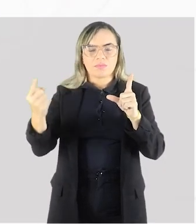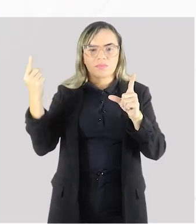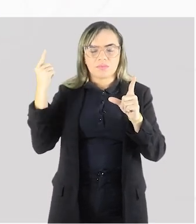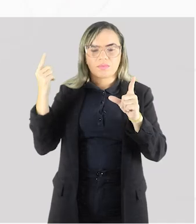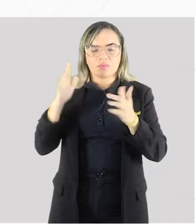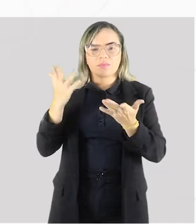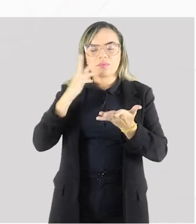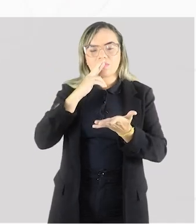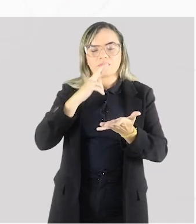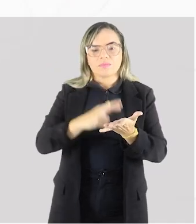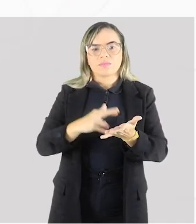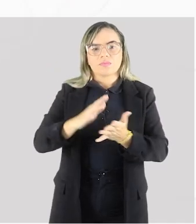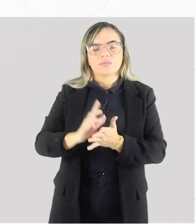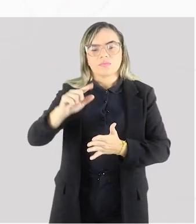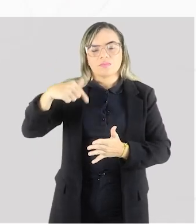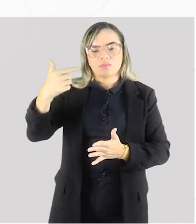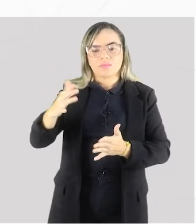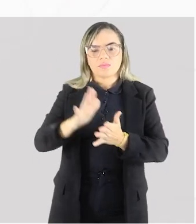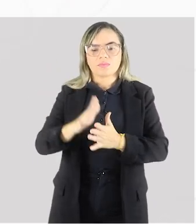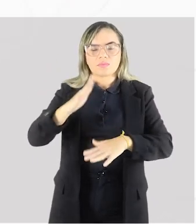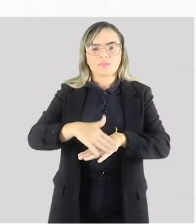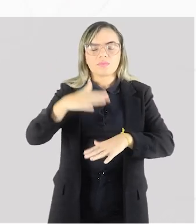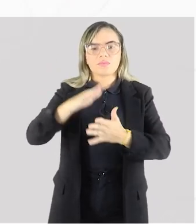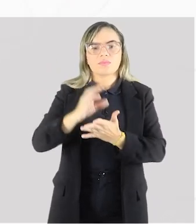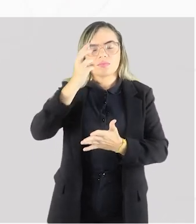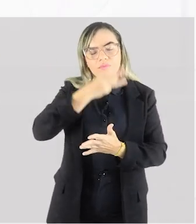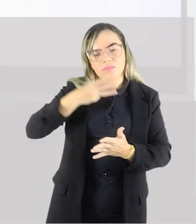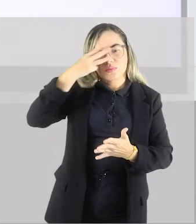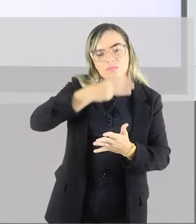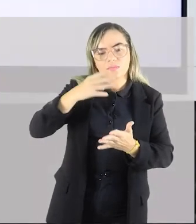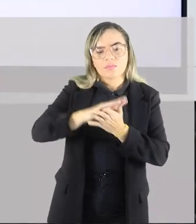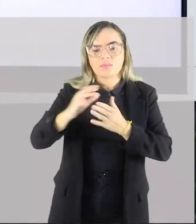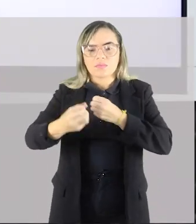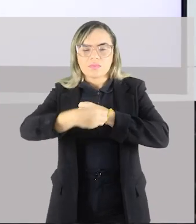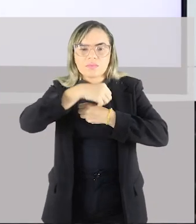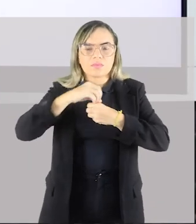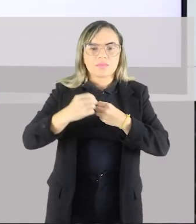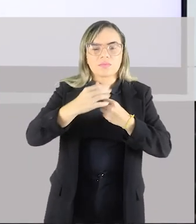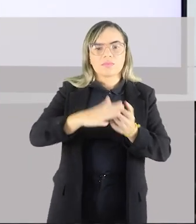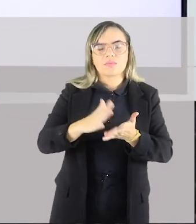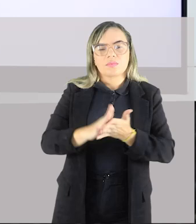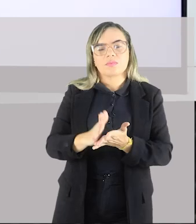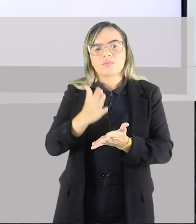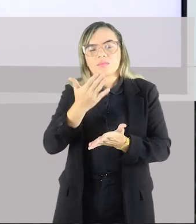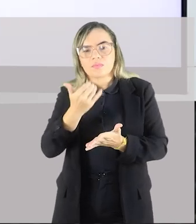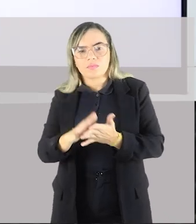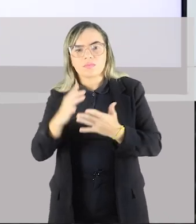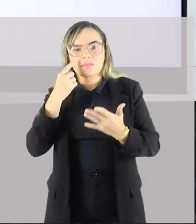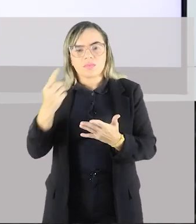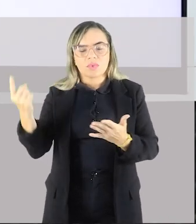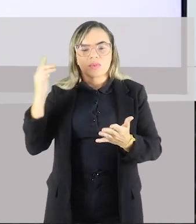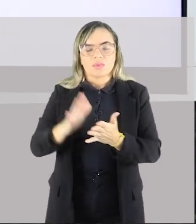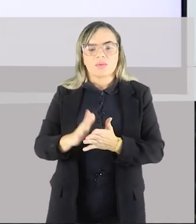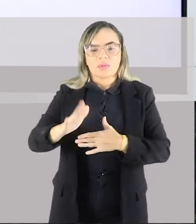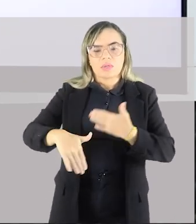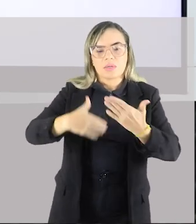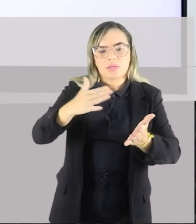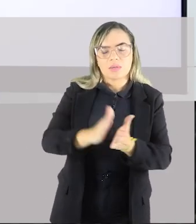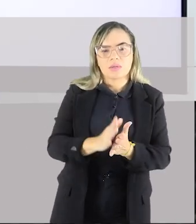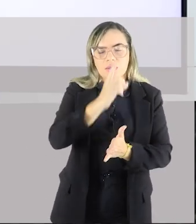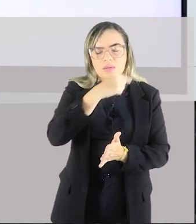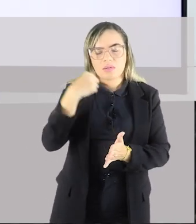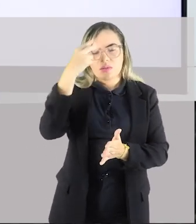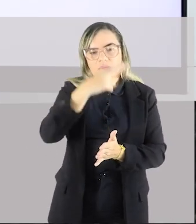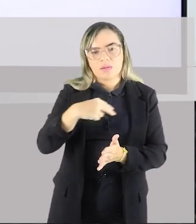uva mais tarde, ela vai estar mais doce, portanto esse fungo ele vai poder consumir esse açúcar por mais tempo. Consumindo esse açúcar